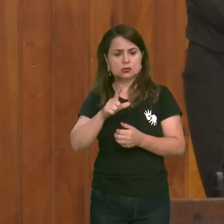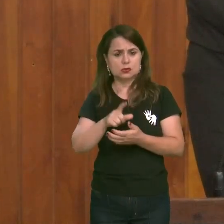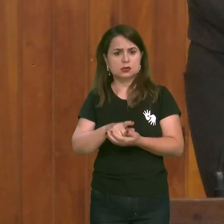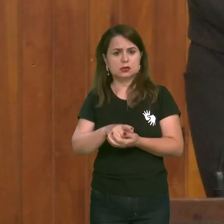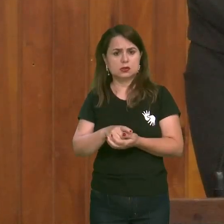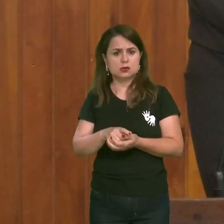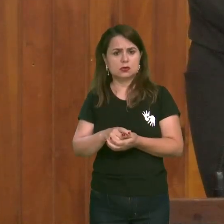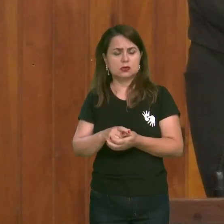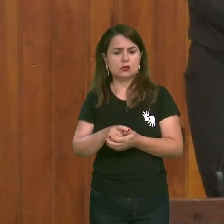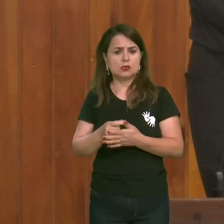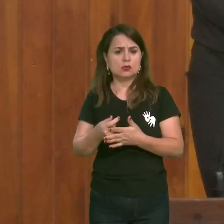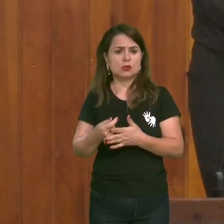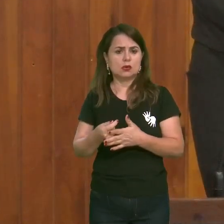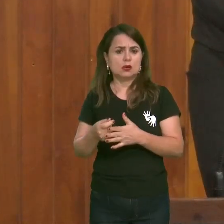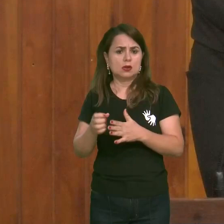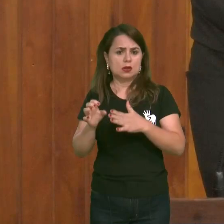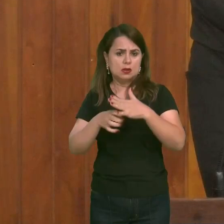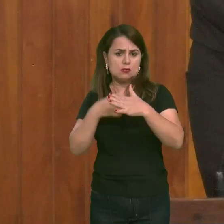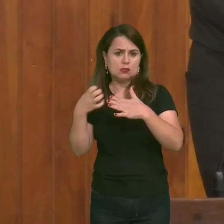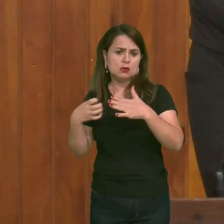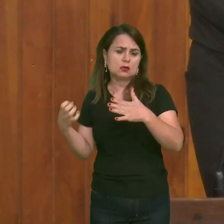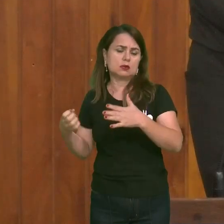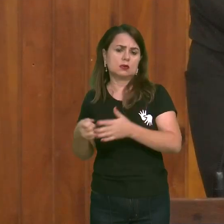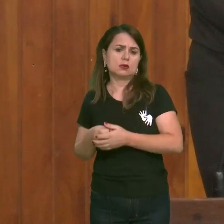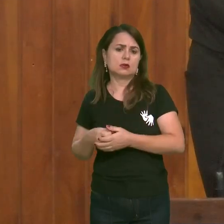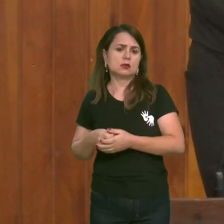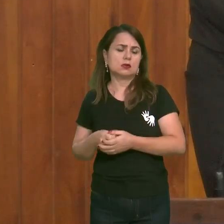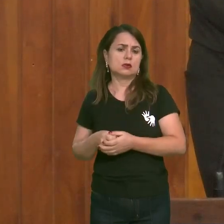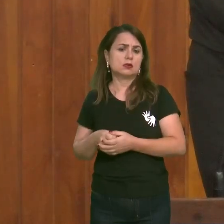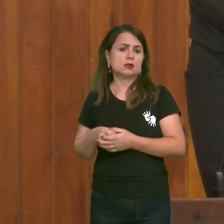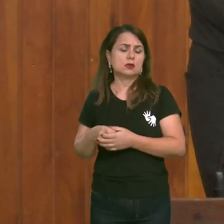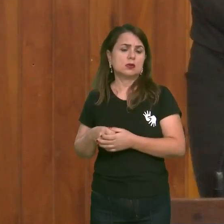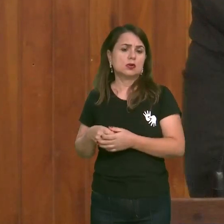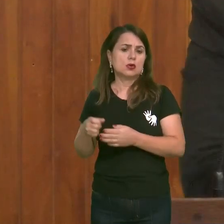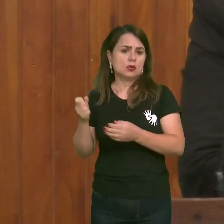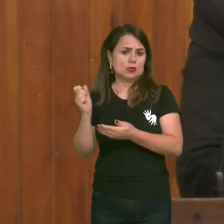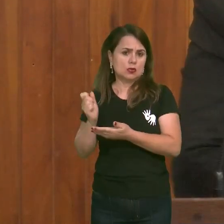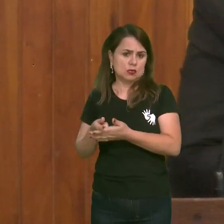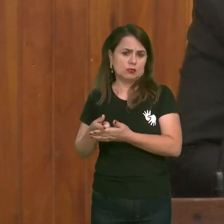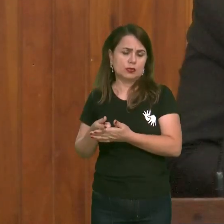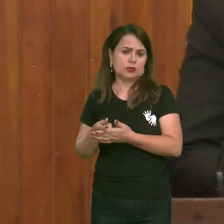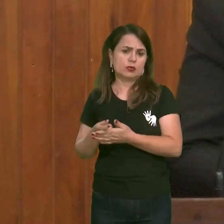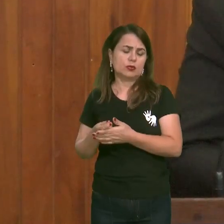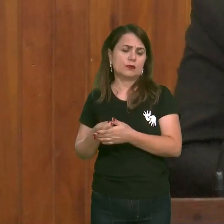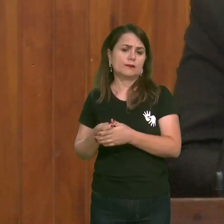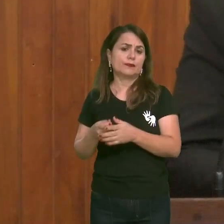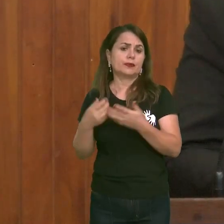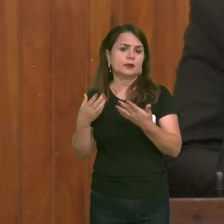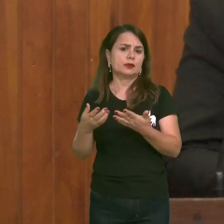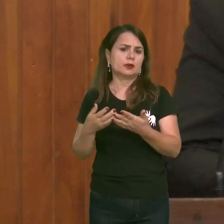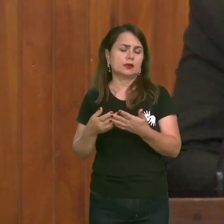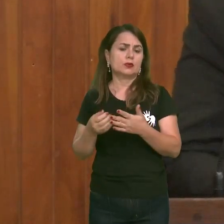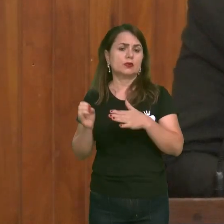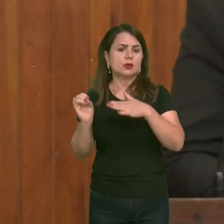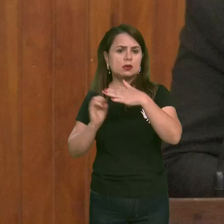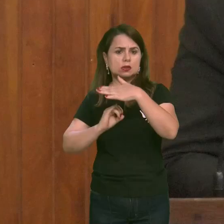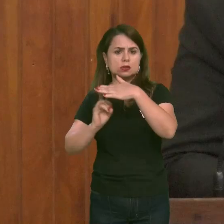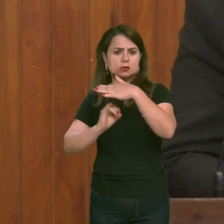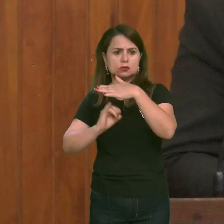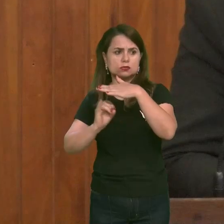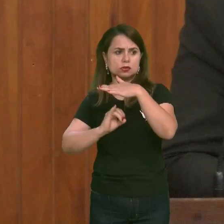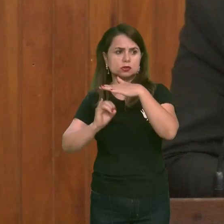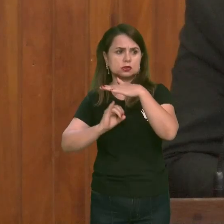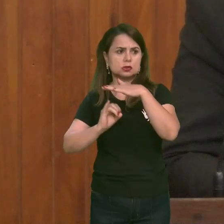por uma falha técnica ali dentro da área administrativa acabou faltando uma palavra da instituição